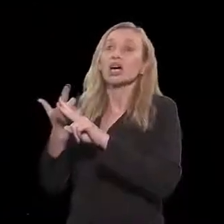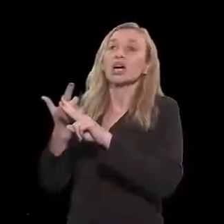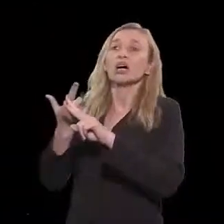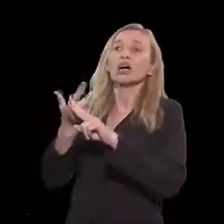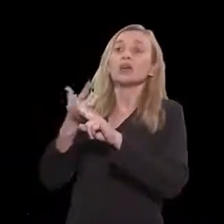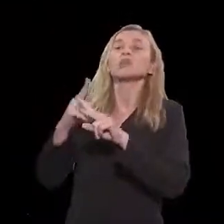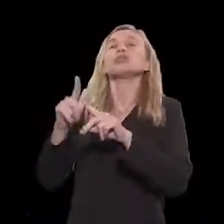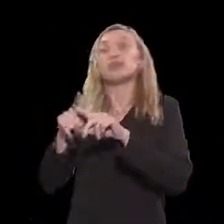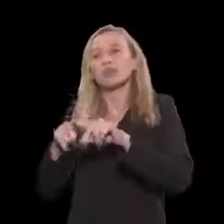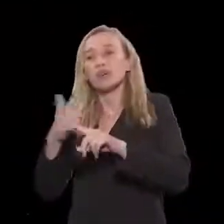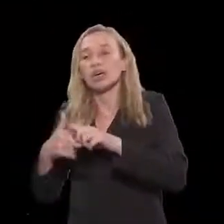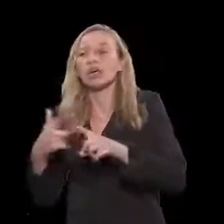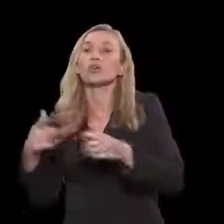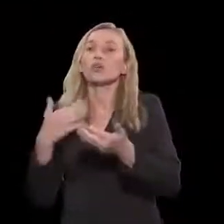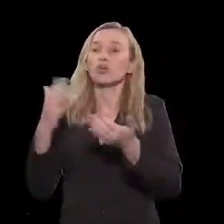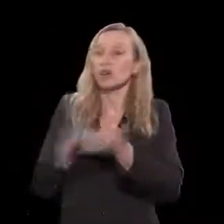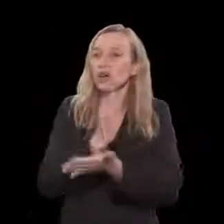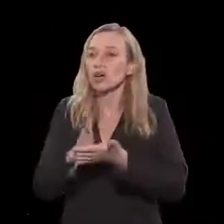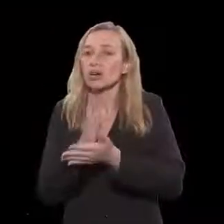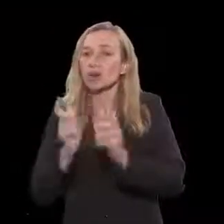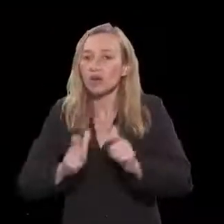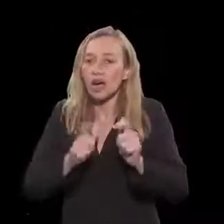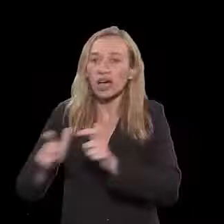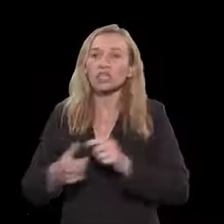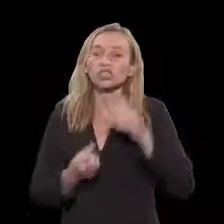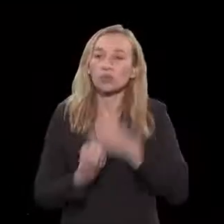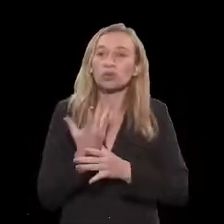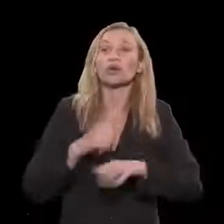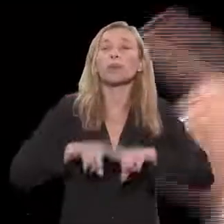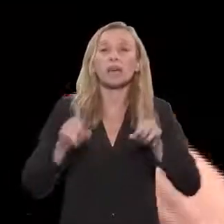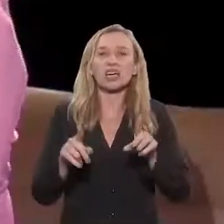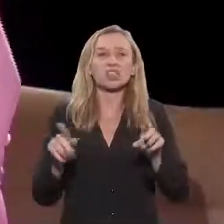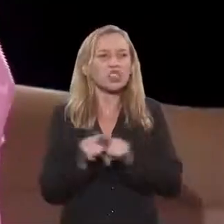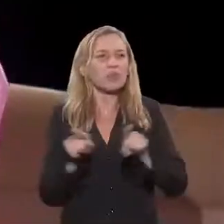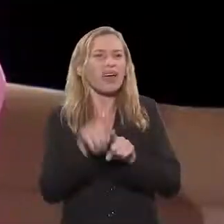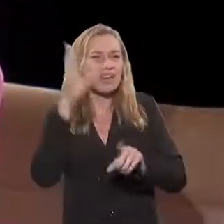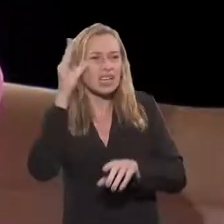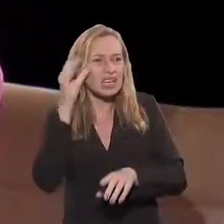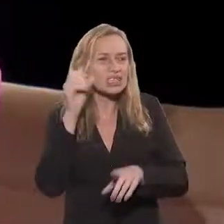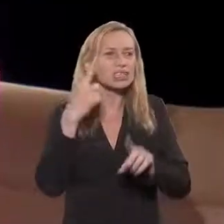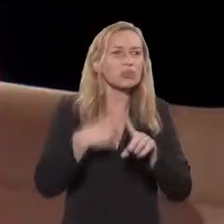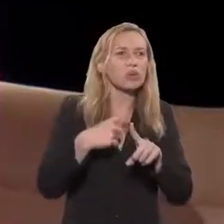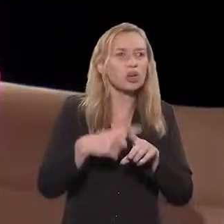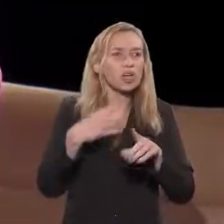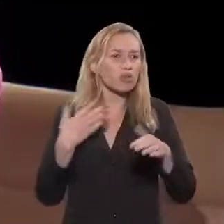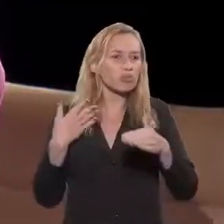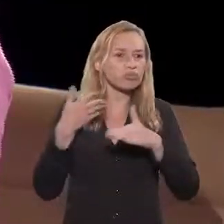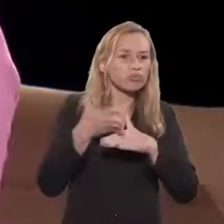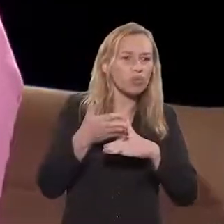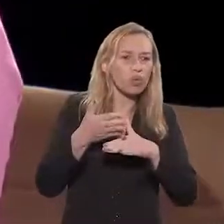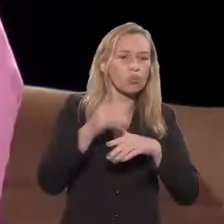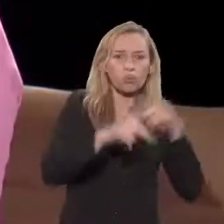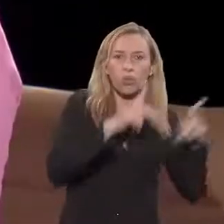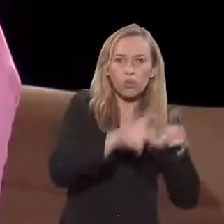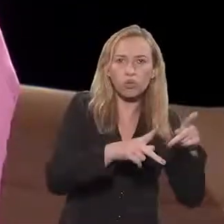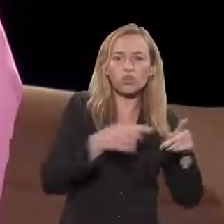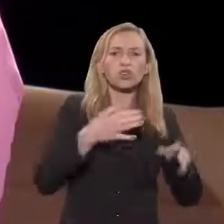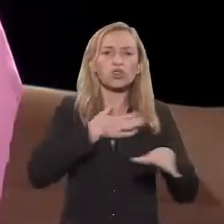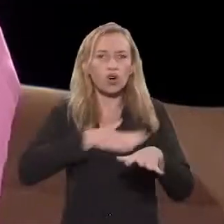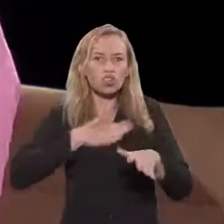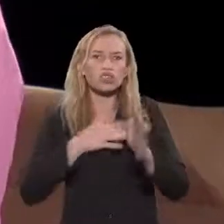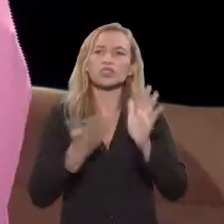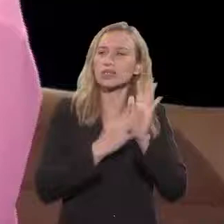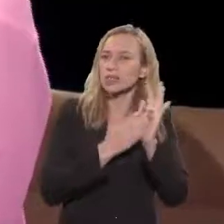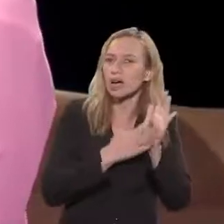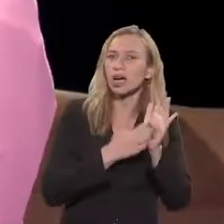né, como os lugares dos meios de produção. Mas isso também é interessante porque é uma ponte que você faz com o público, com